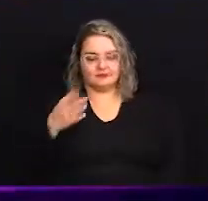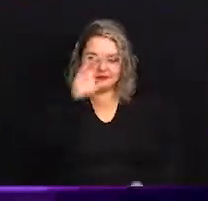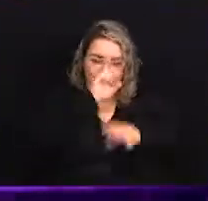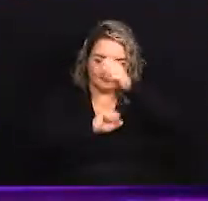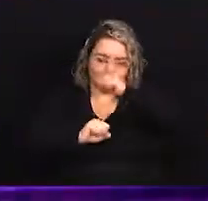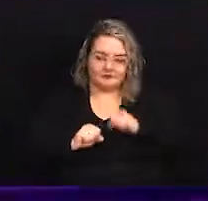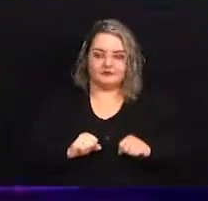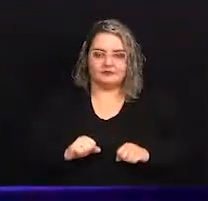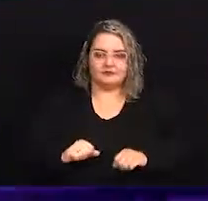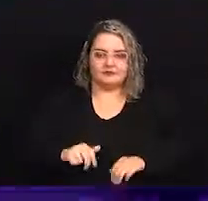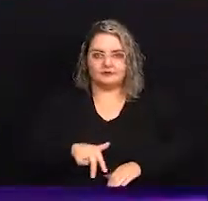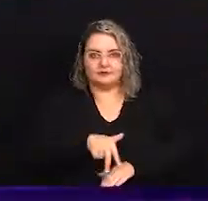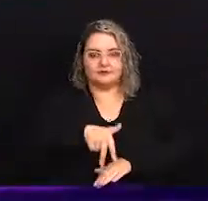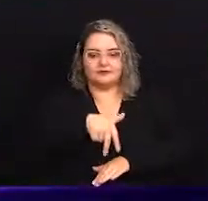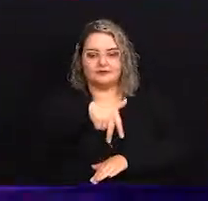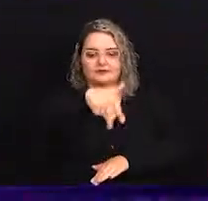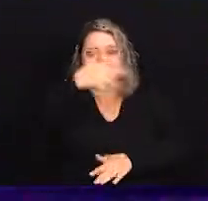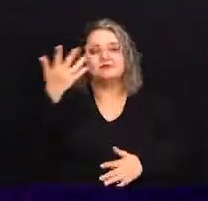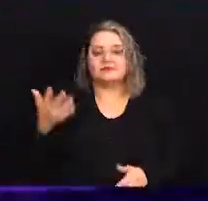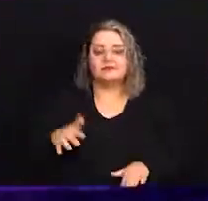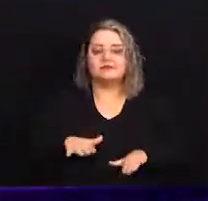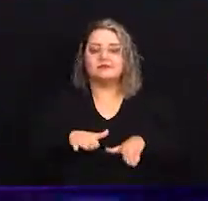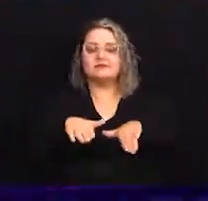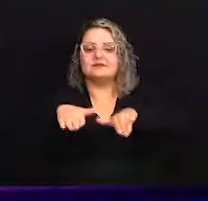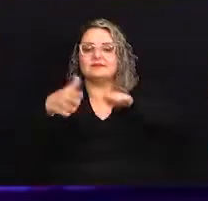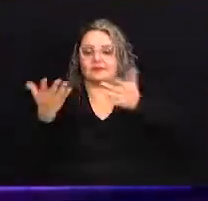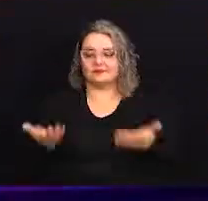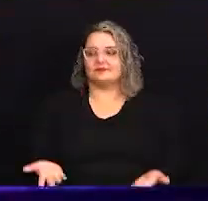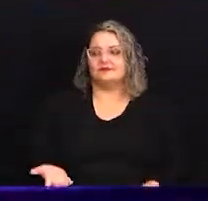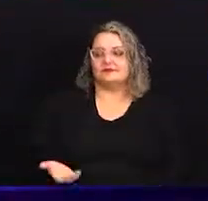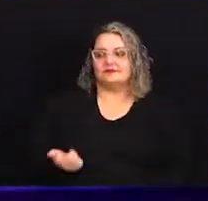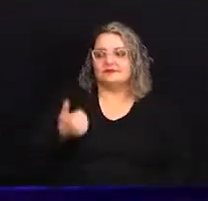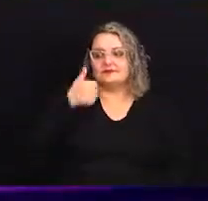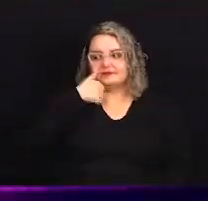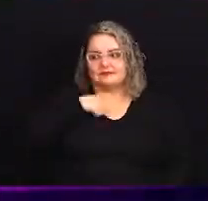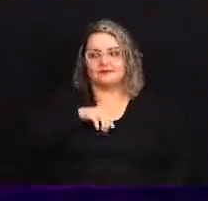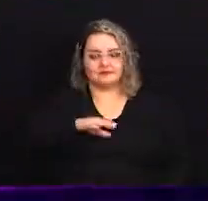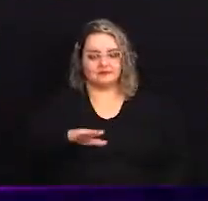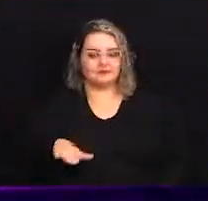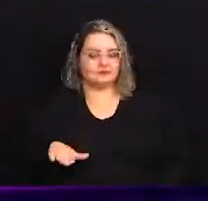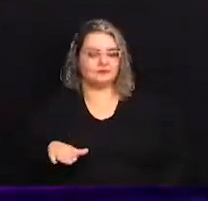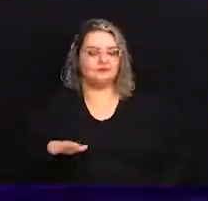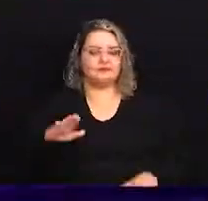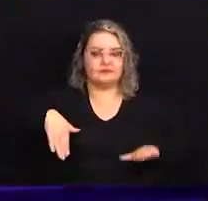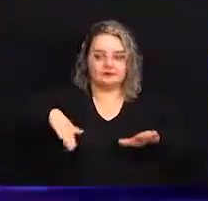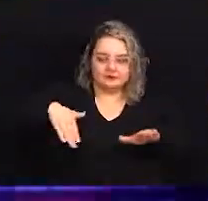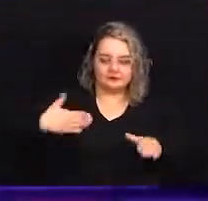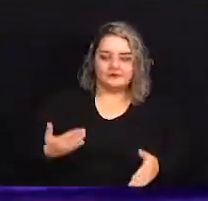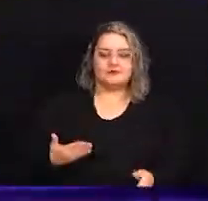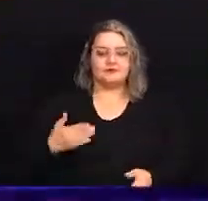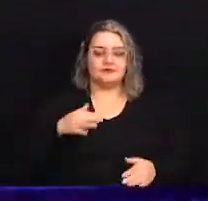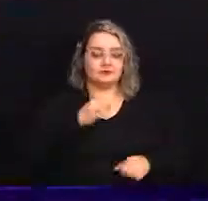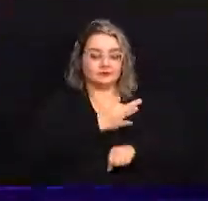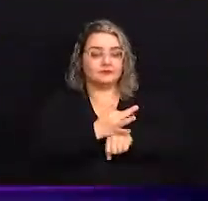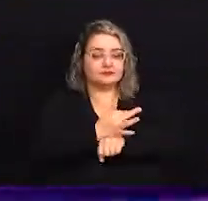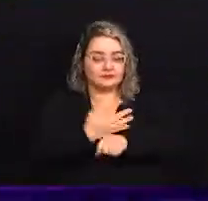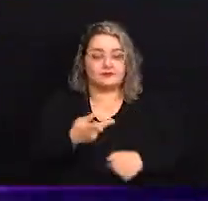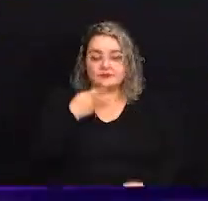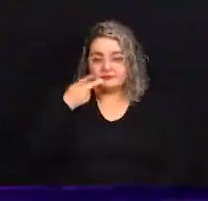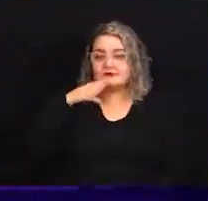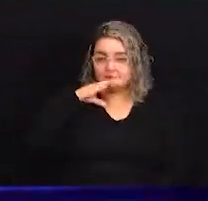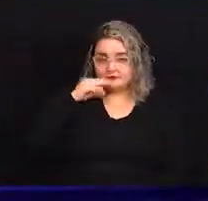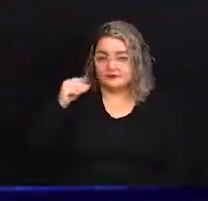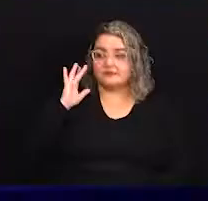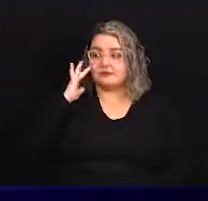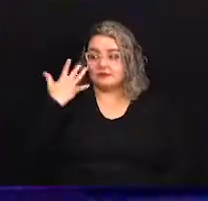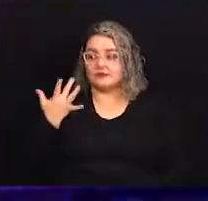de uma menina, uma nadadora, que vai passar as férias no interior. Ele também é um livro que as pessoas têm gostado muito, que fala da adolescência.